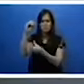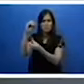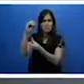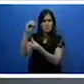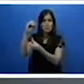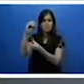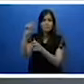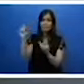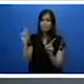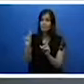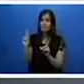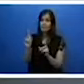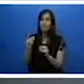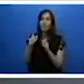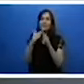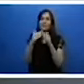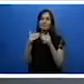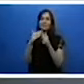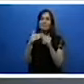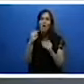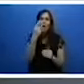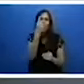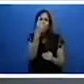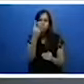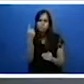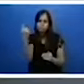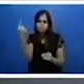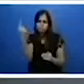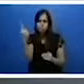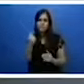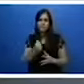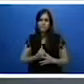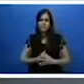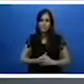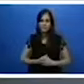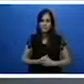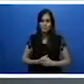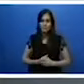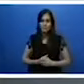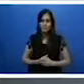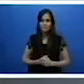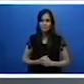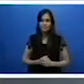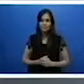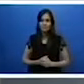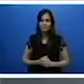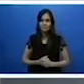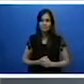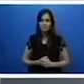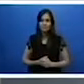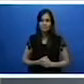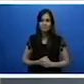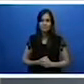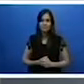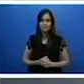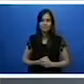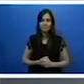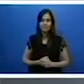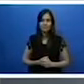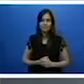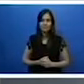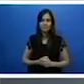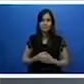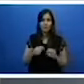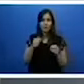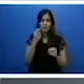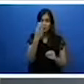ter que fazer aquele esquema de pegar emprestado, né? Ou fazer a destroca. Então, olha aqui. Vou